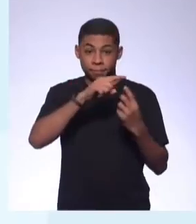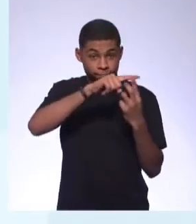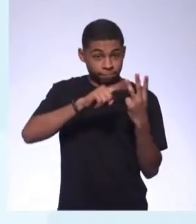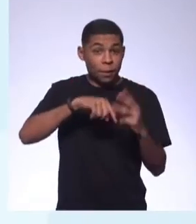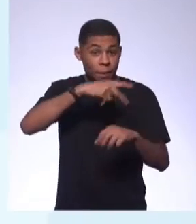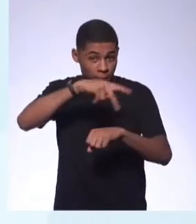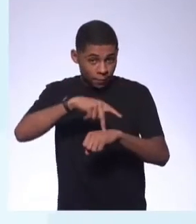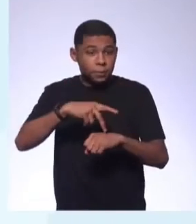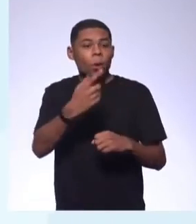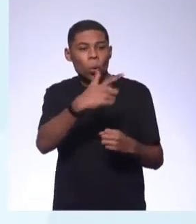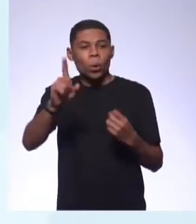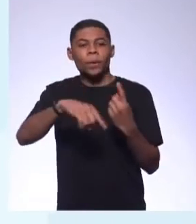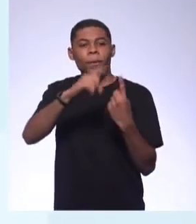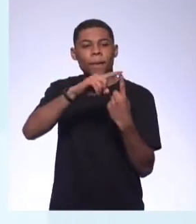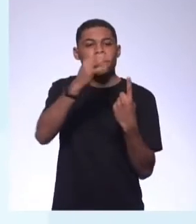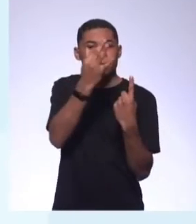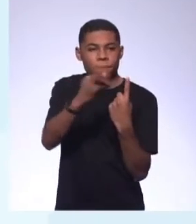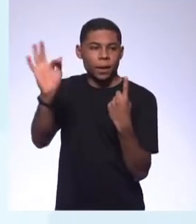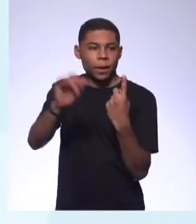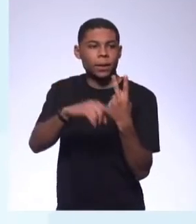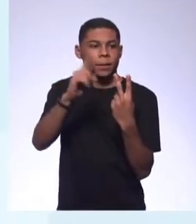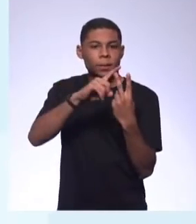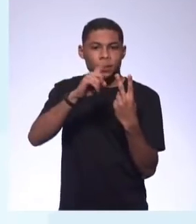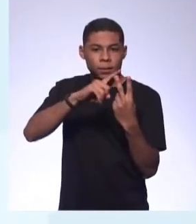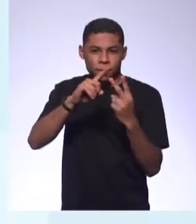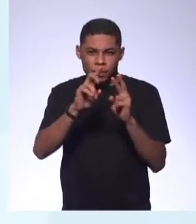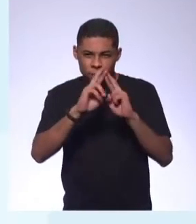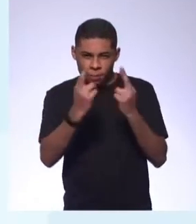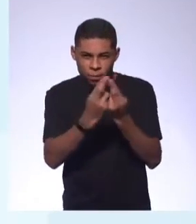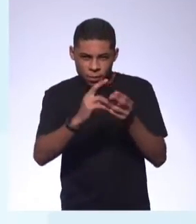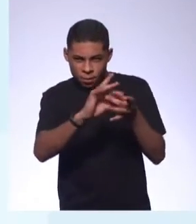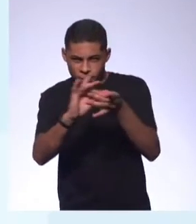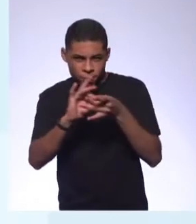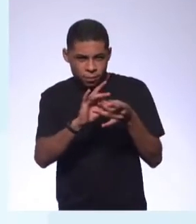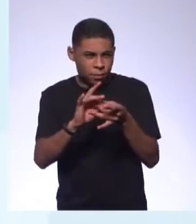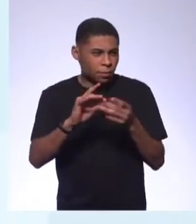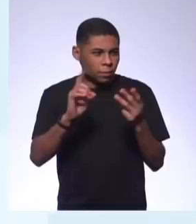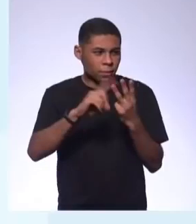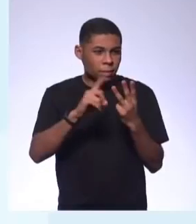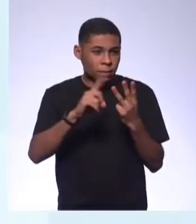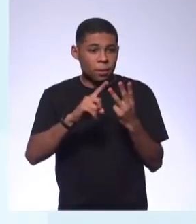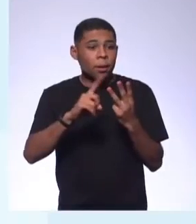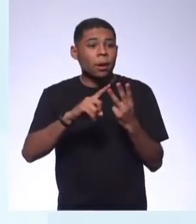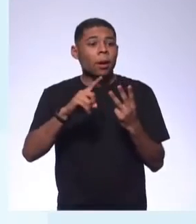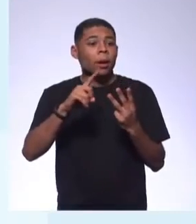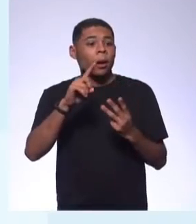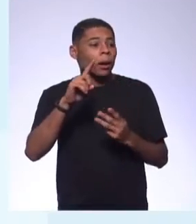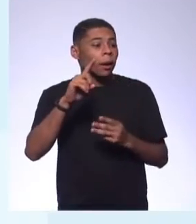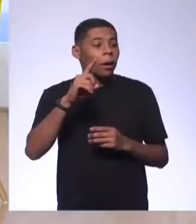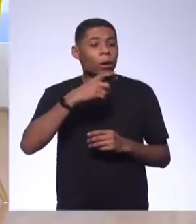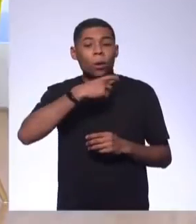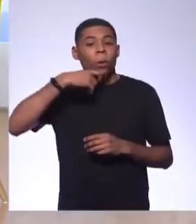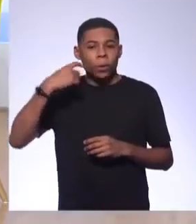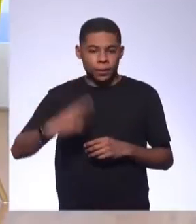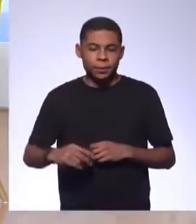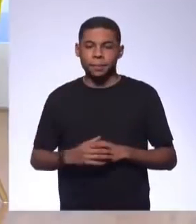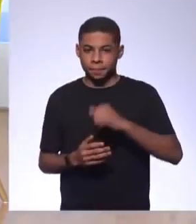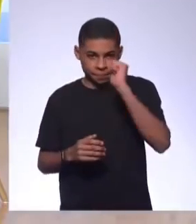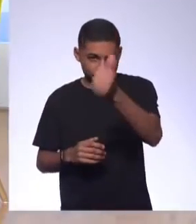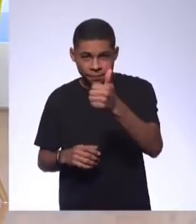por França, Reino Unido e o Império Russo. Essas tríplices que a princípio tinham esse